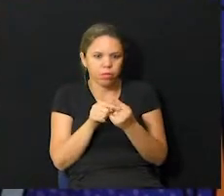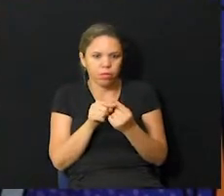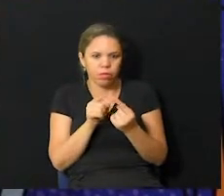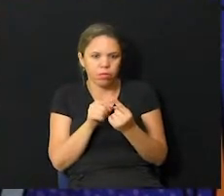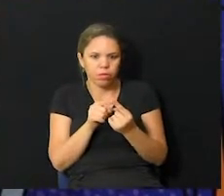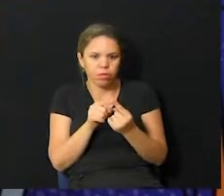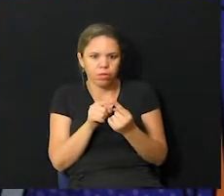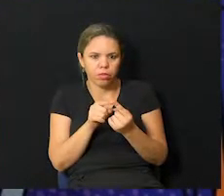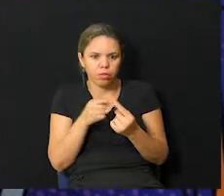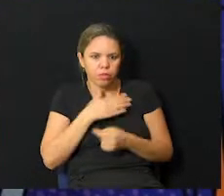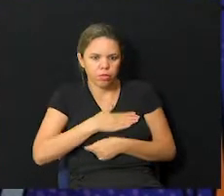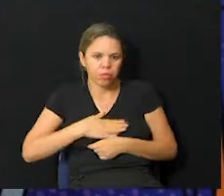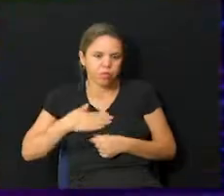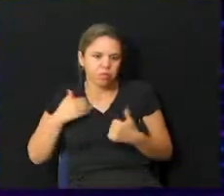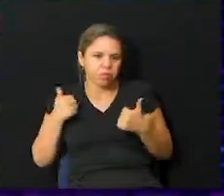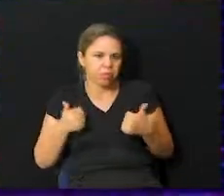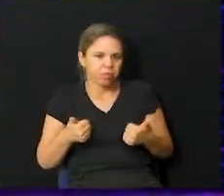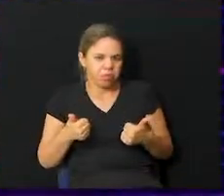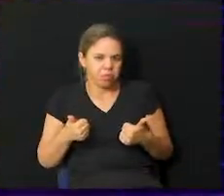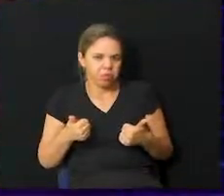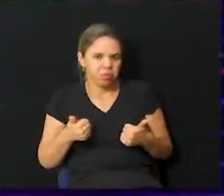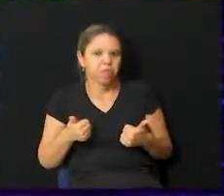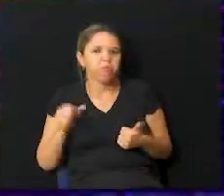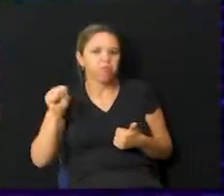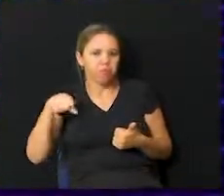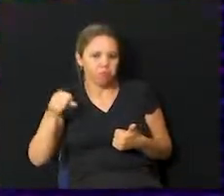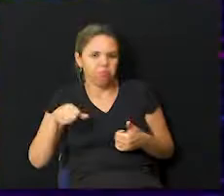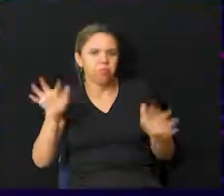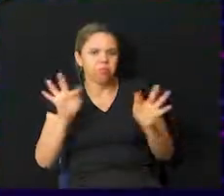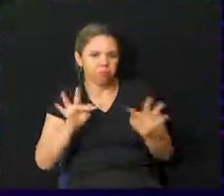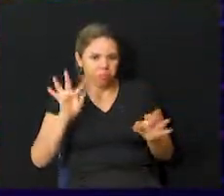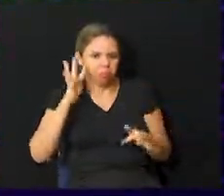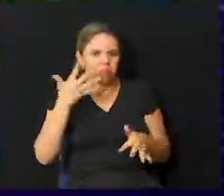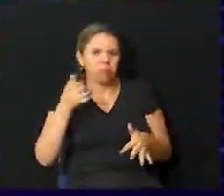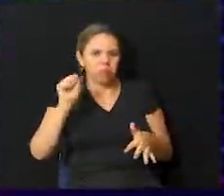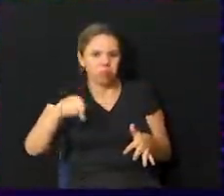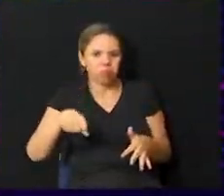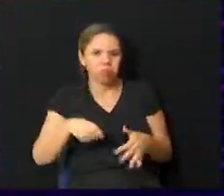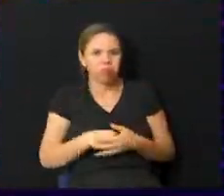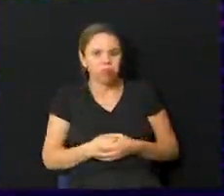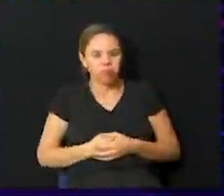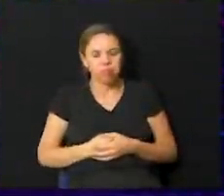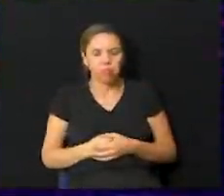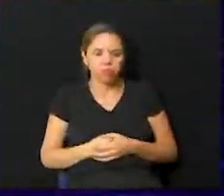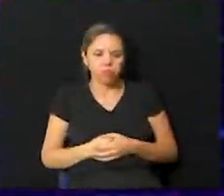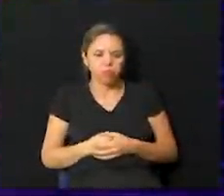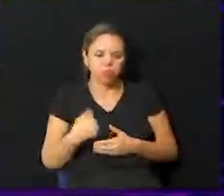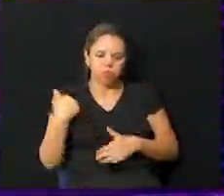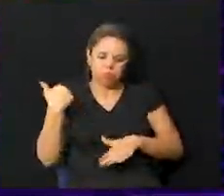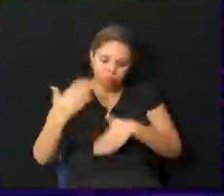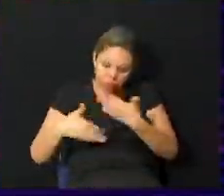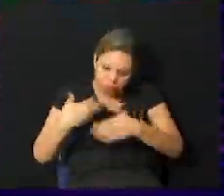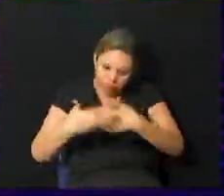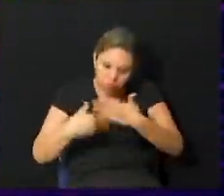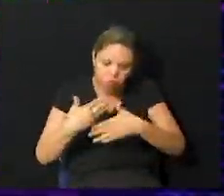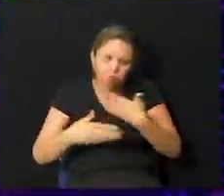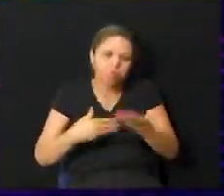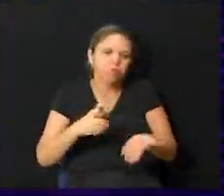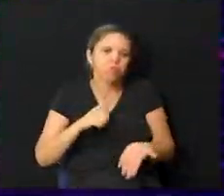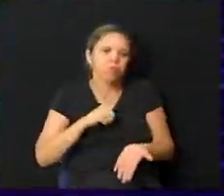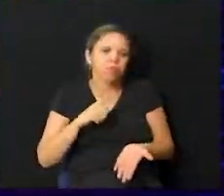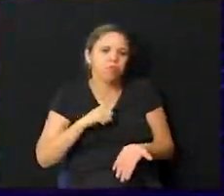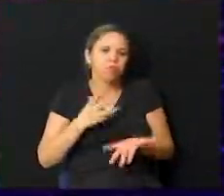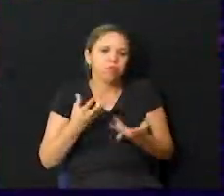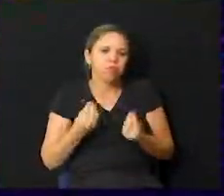objetivo? Tá satisfeita? Eu fiquei muito feliz com o resultado. Foi um processo que